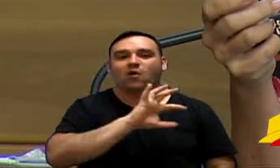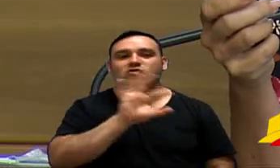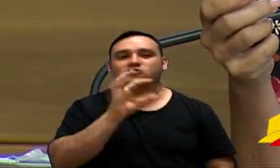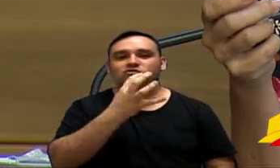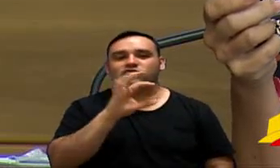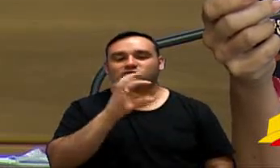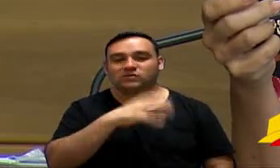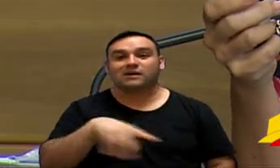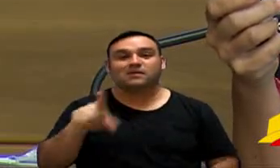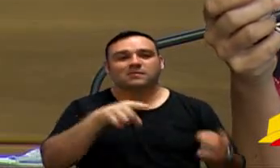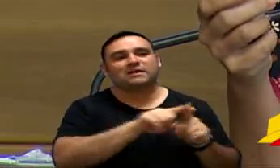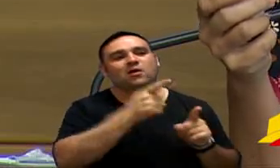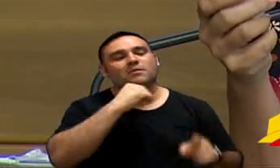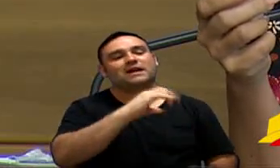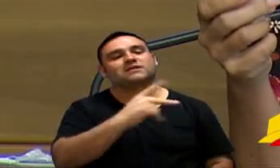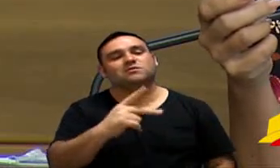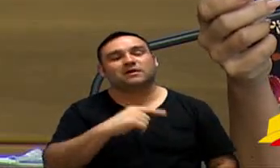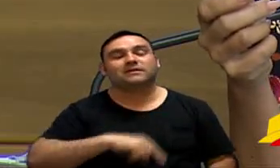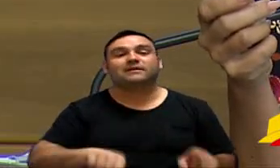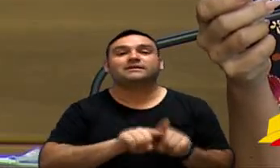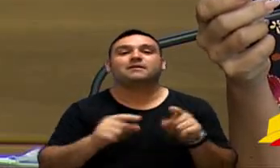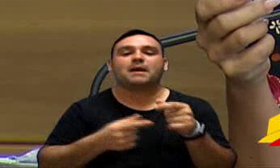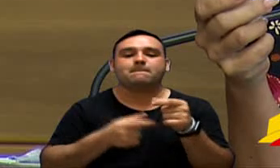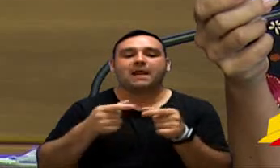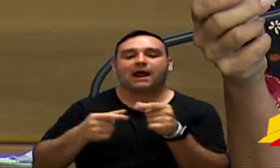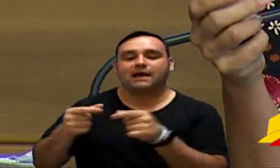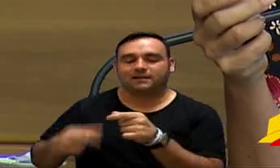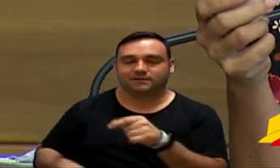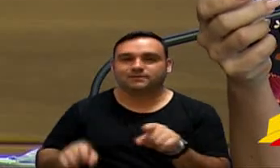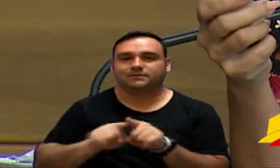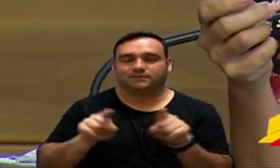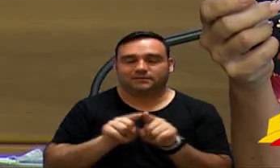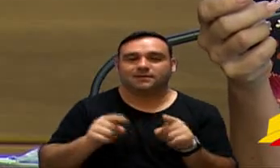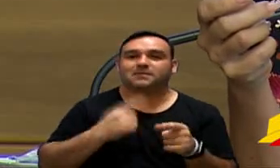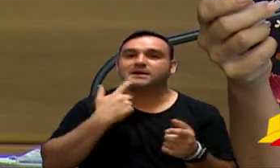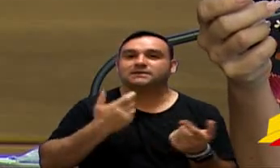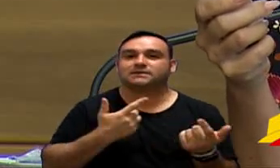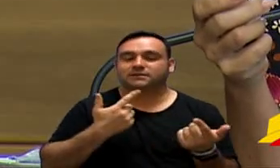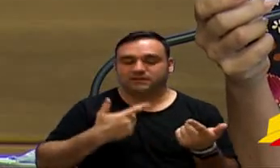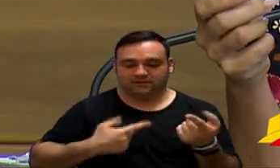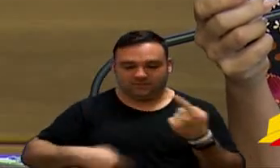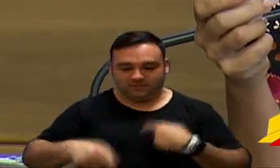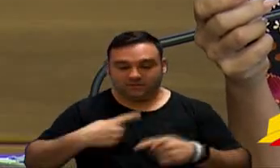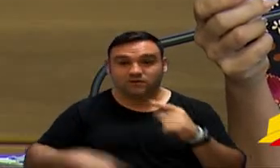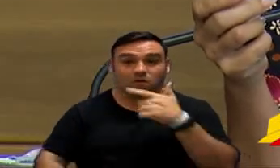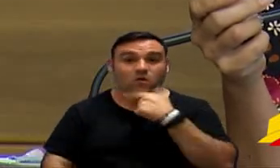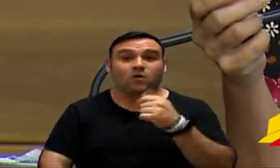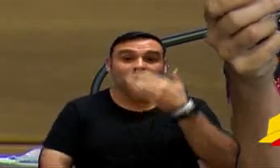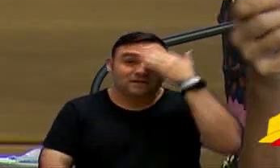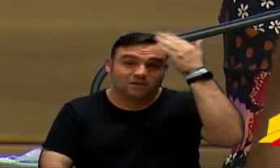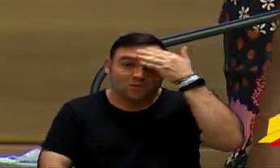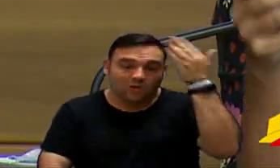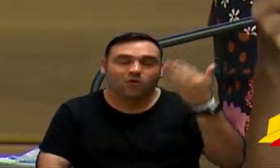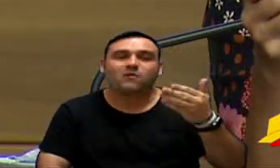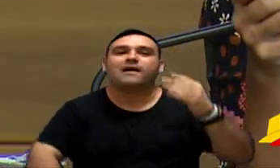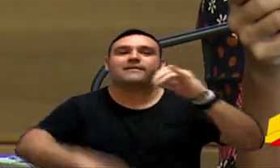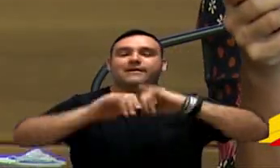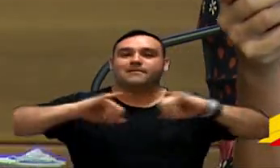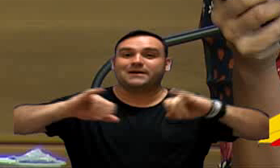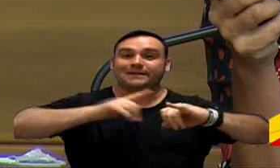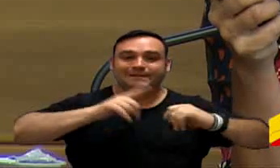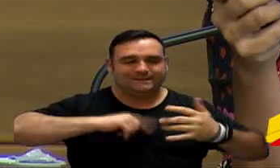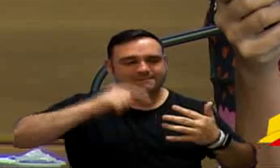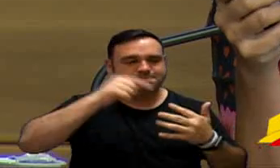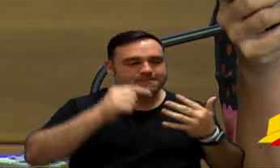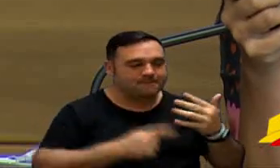com o vereador Cristiano. Plaquetas, doação de plaquetas, entra em junho agora com o vereador Simoa. Então, a gente tem